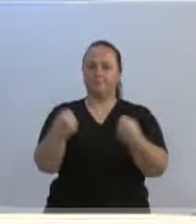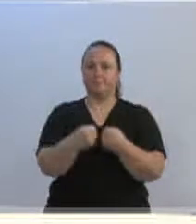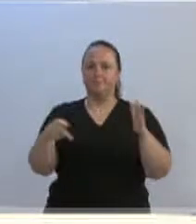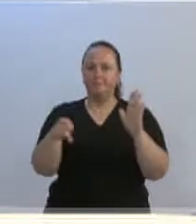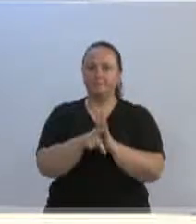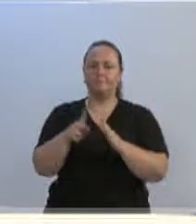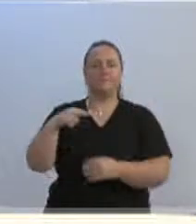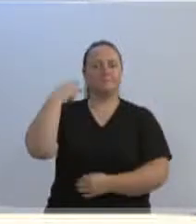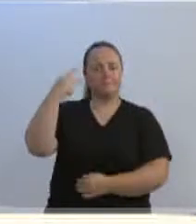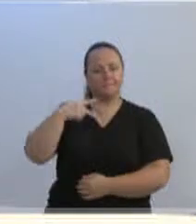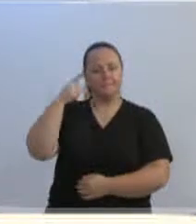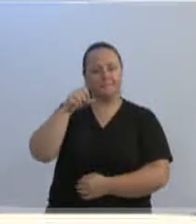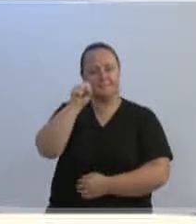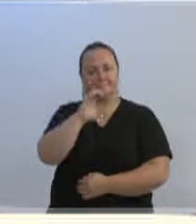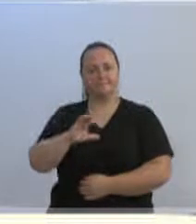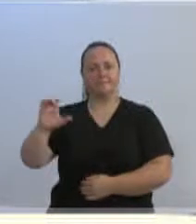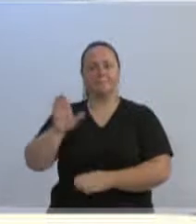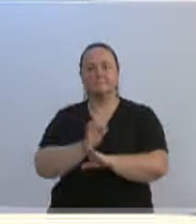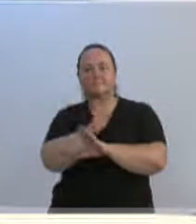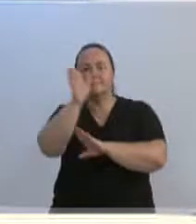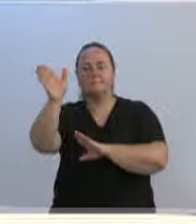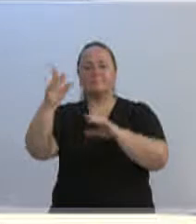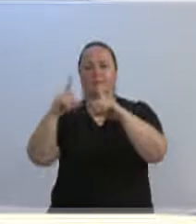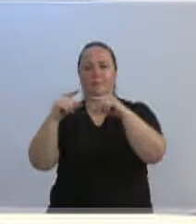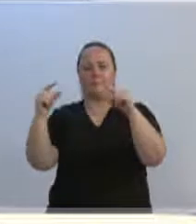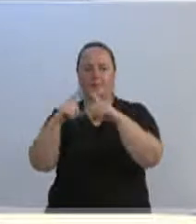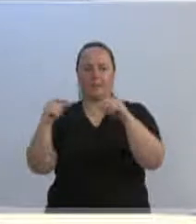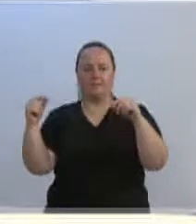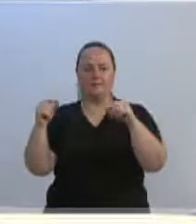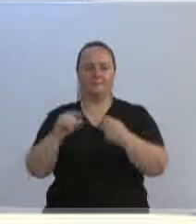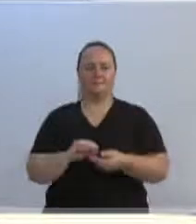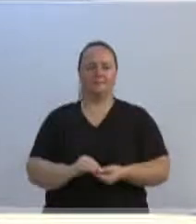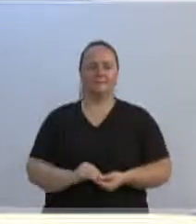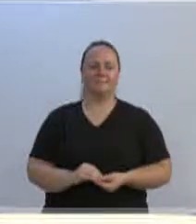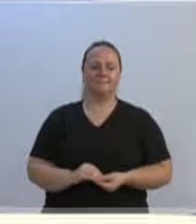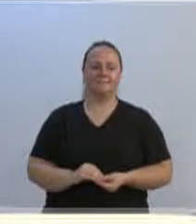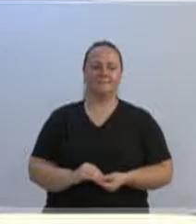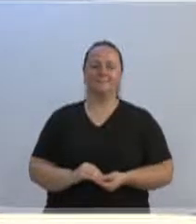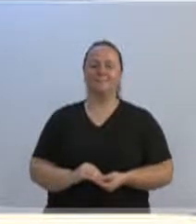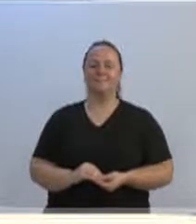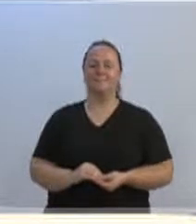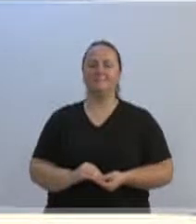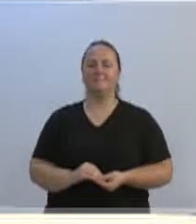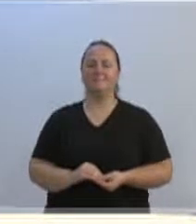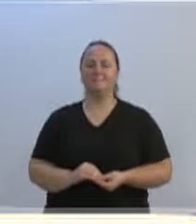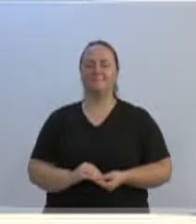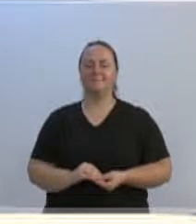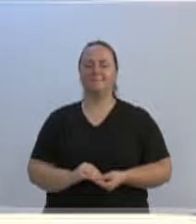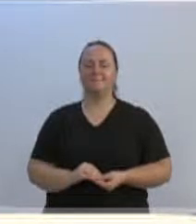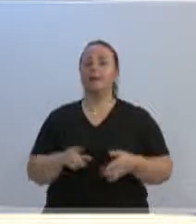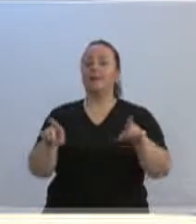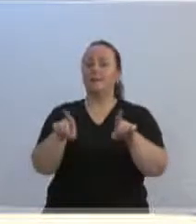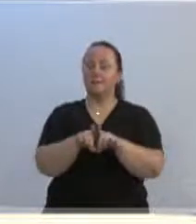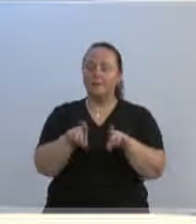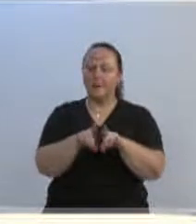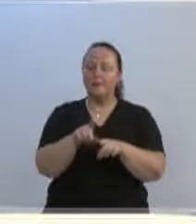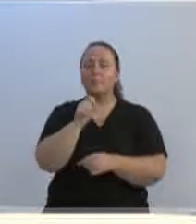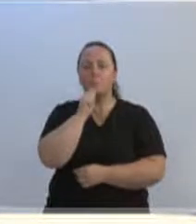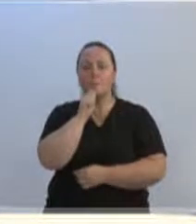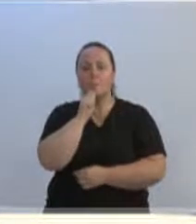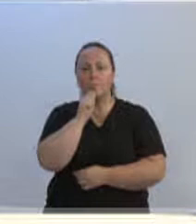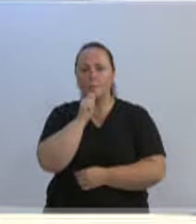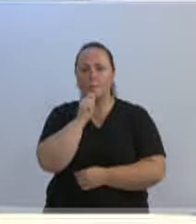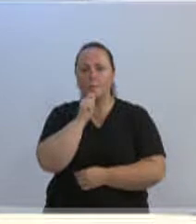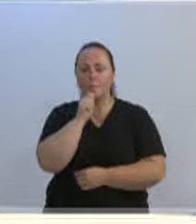catarinenses em brasília nos dias 28 a 31 de agosto bem como também o vereador